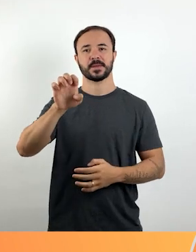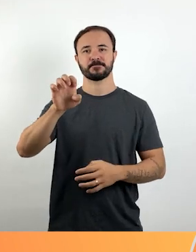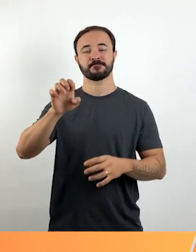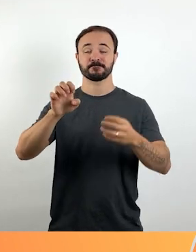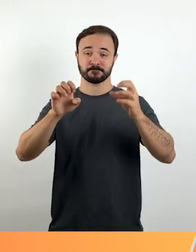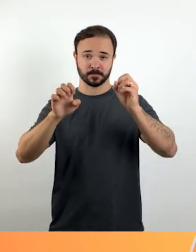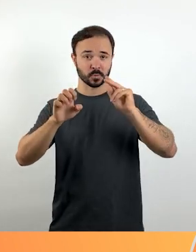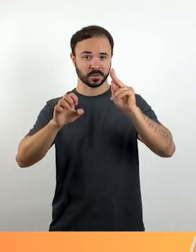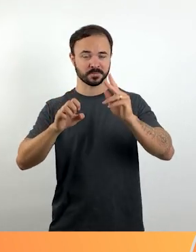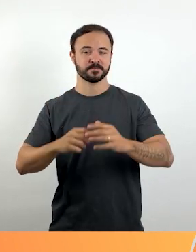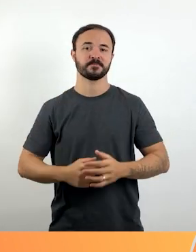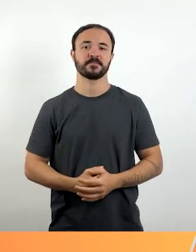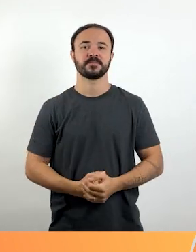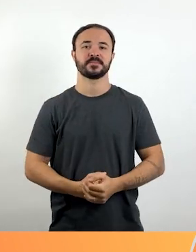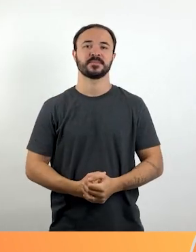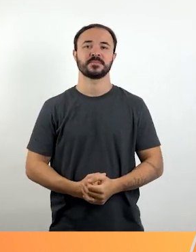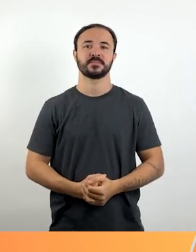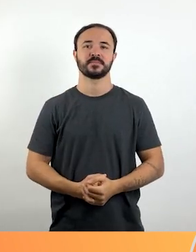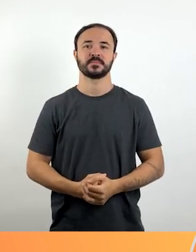Tranquilo, pessoal?